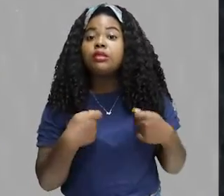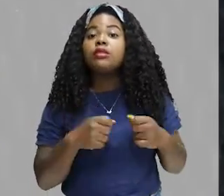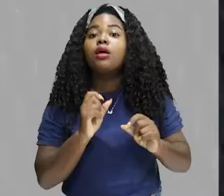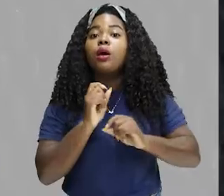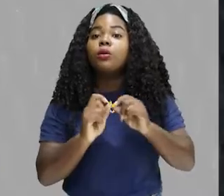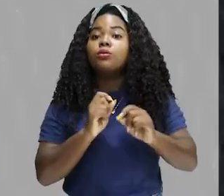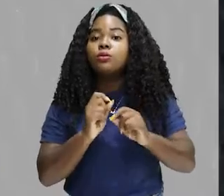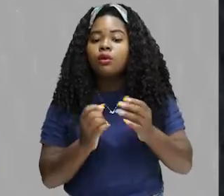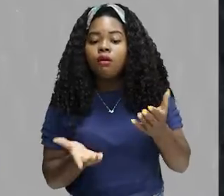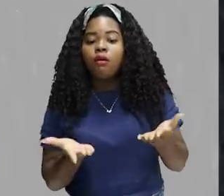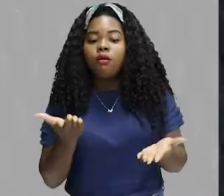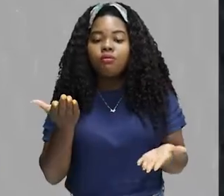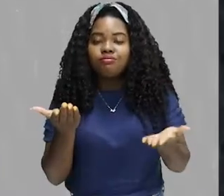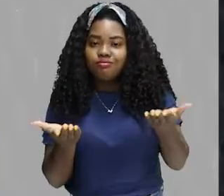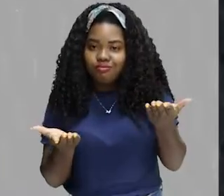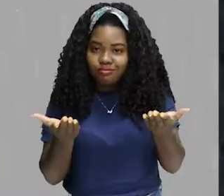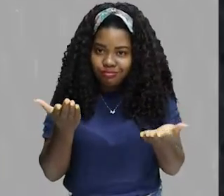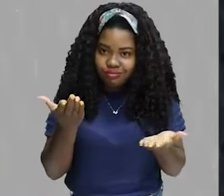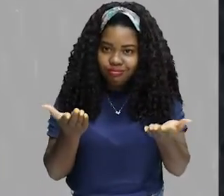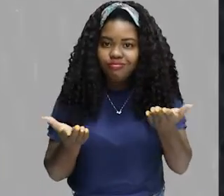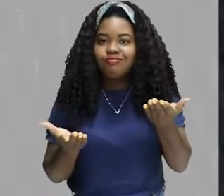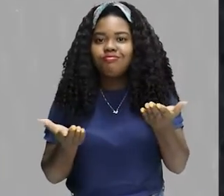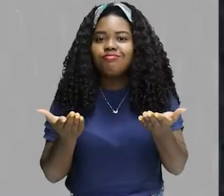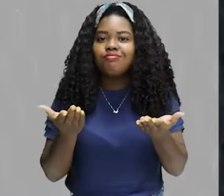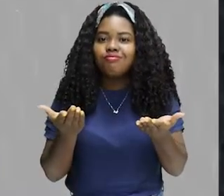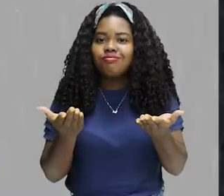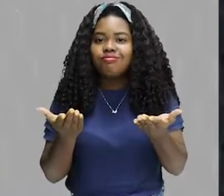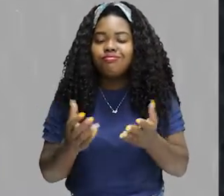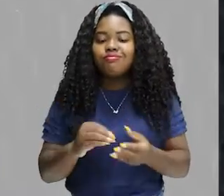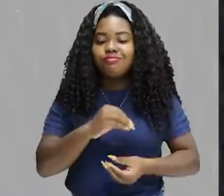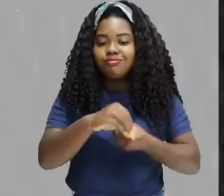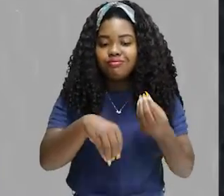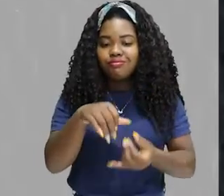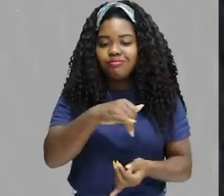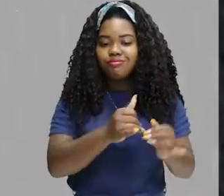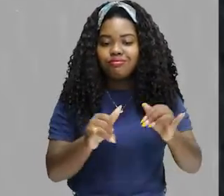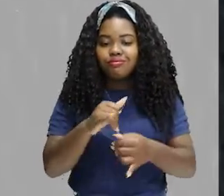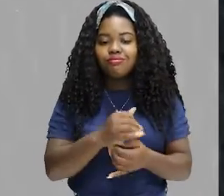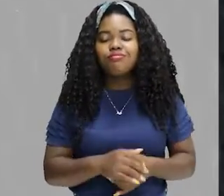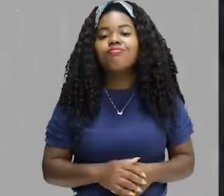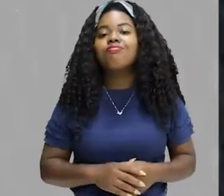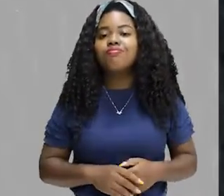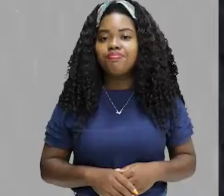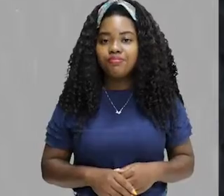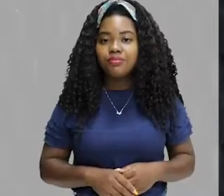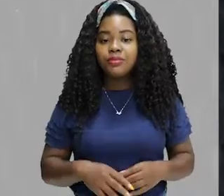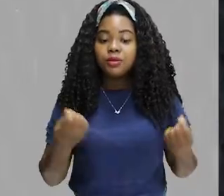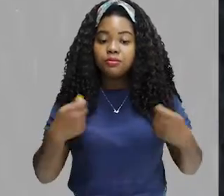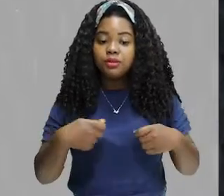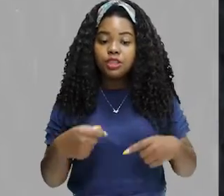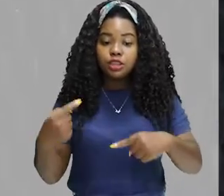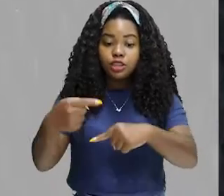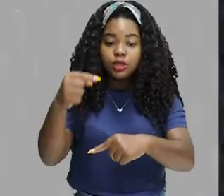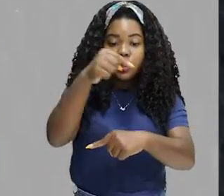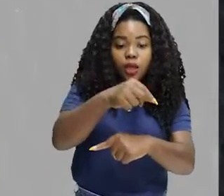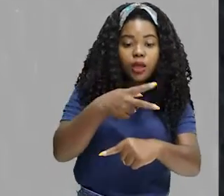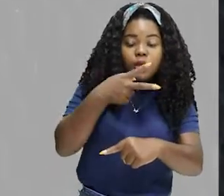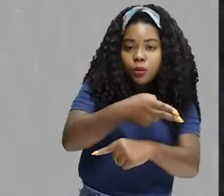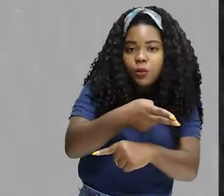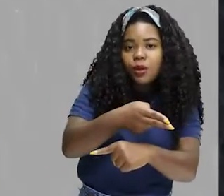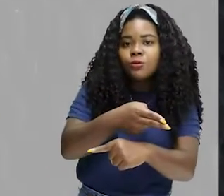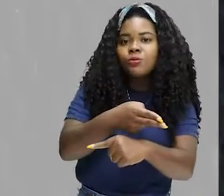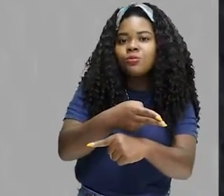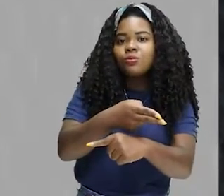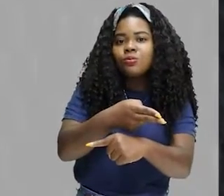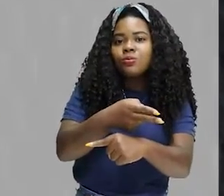o balanceamento da reação, certo? Então, quando não ocorre, a gente precisa fazer o balanceamento. Olhando